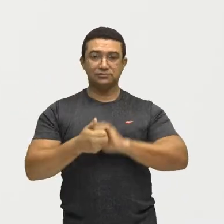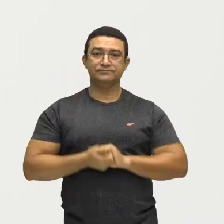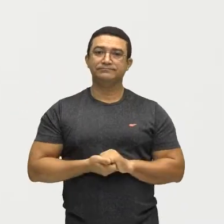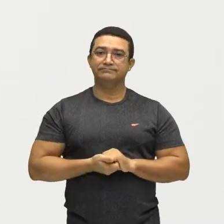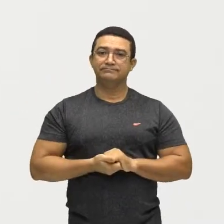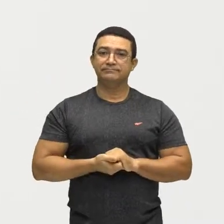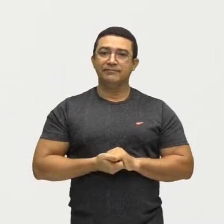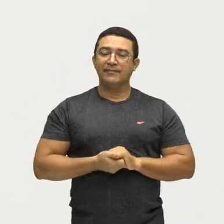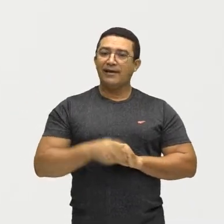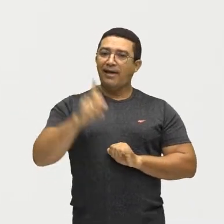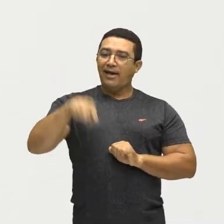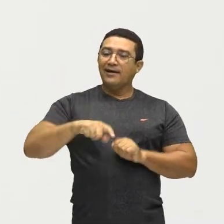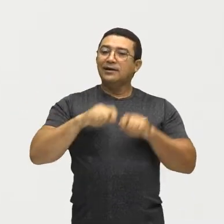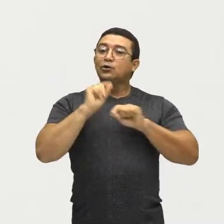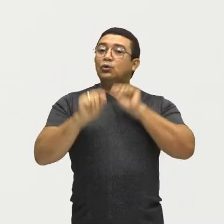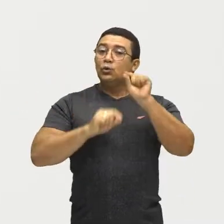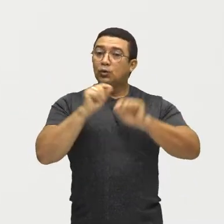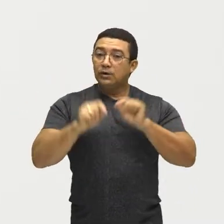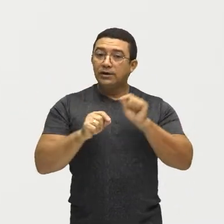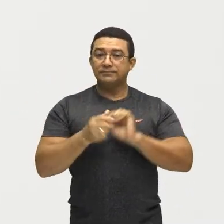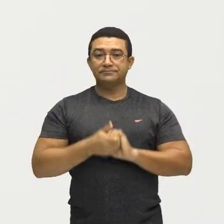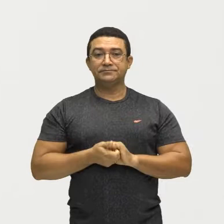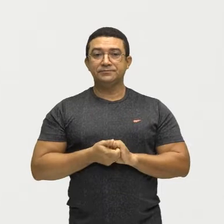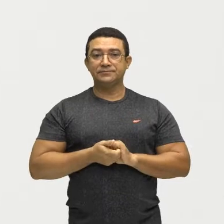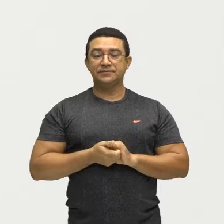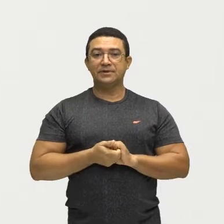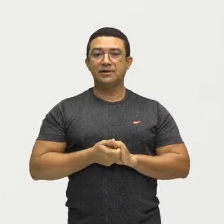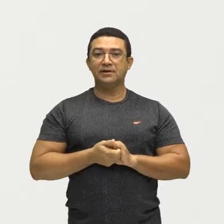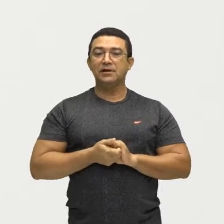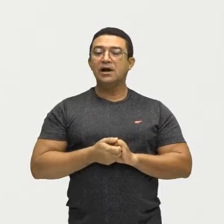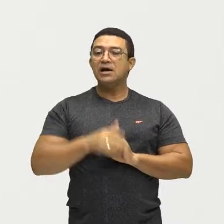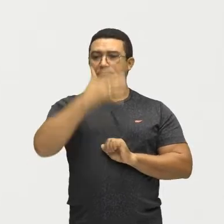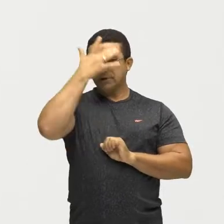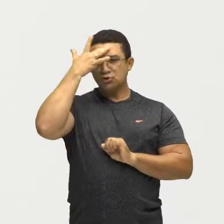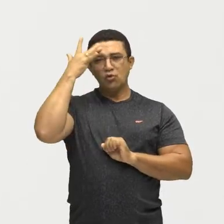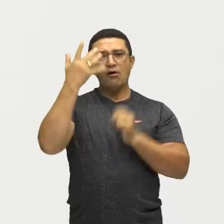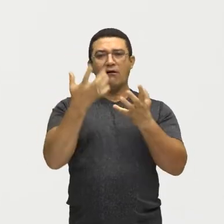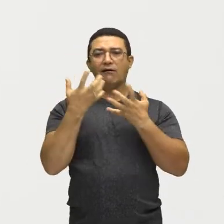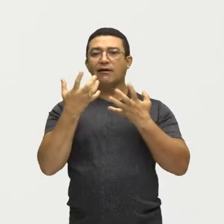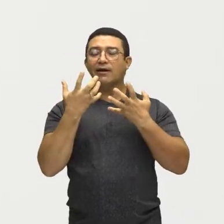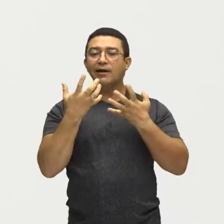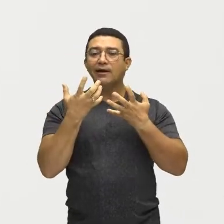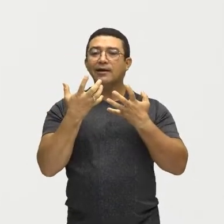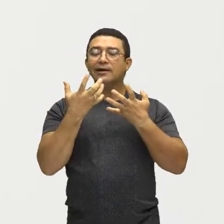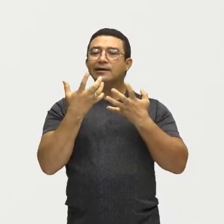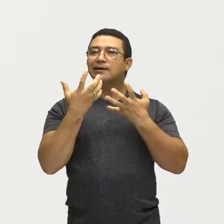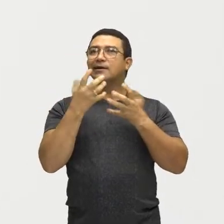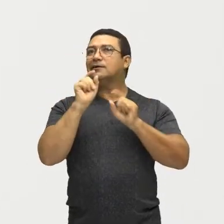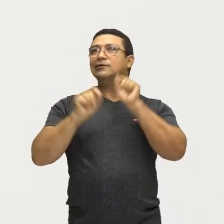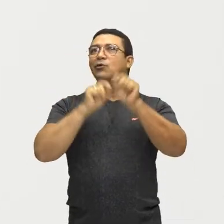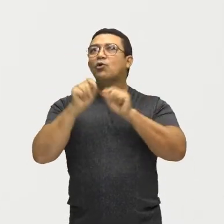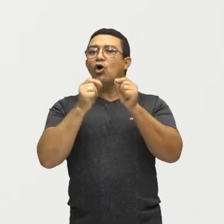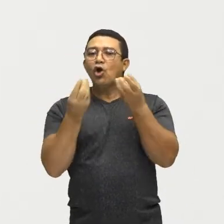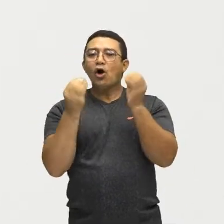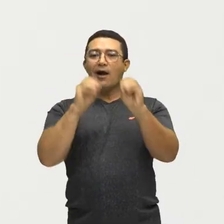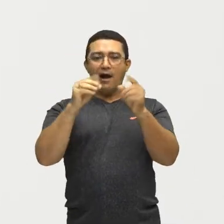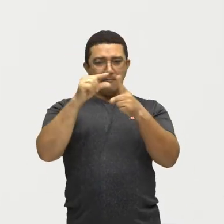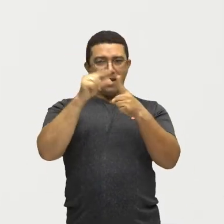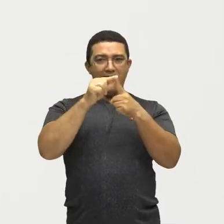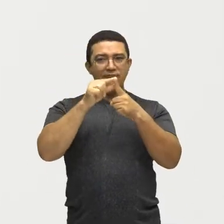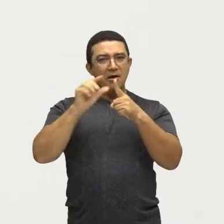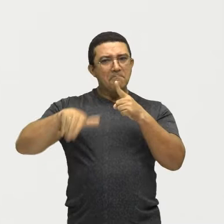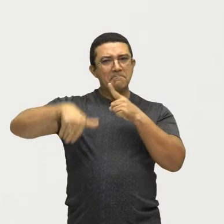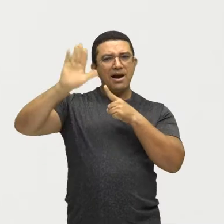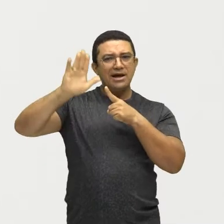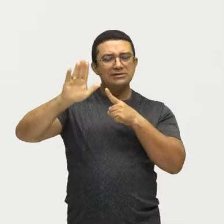o exagero intencional a fim de intensificar a expressividade,